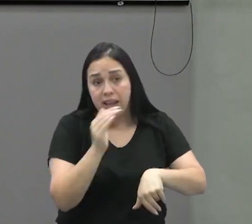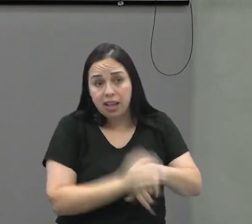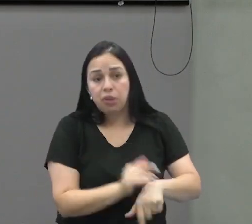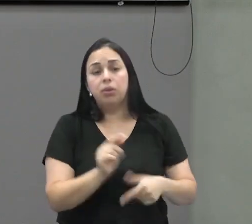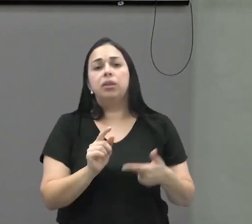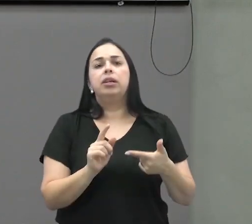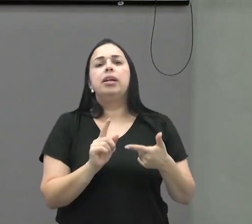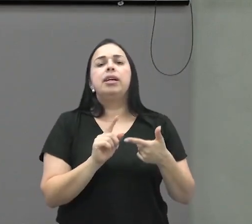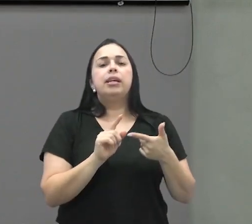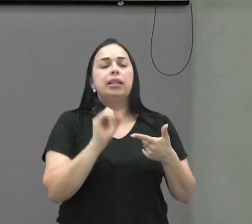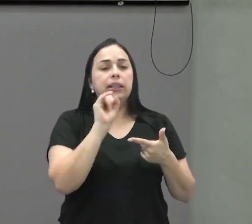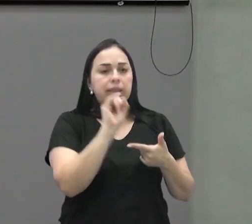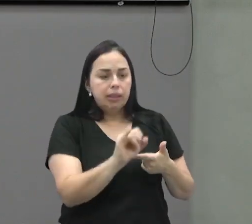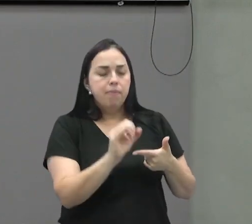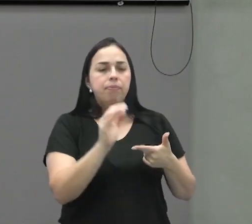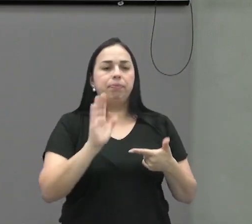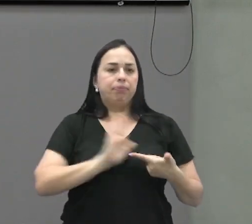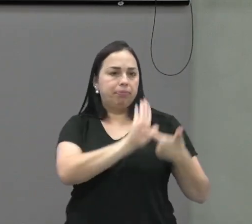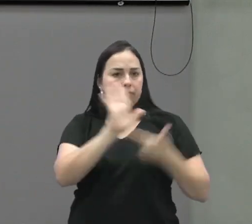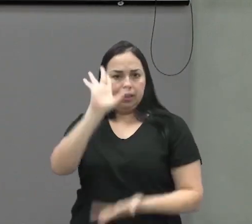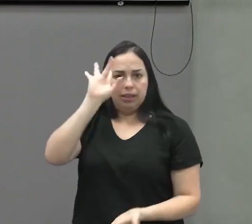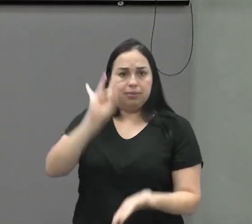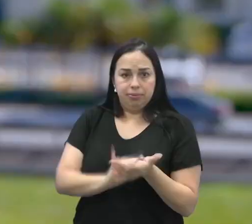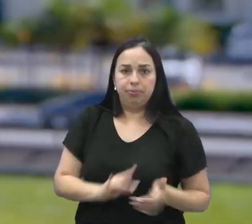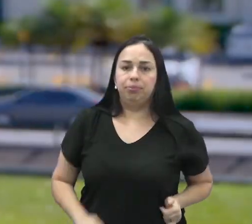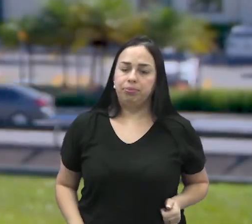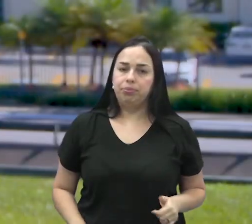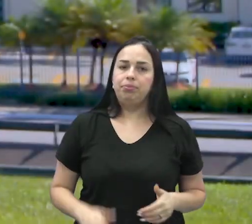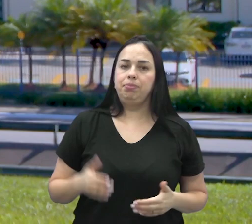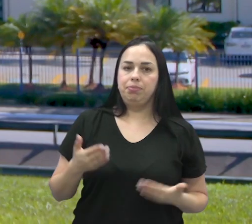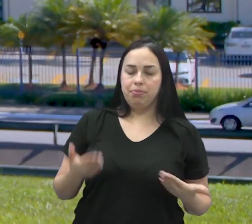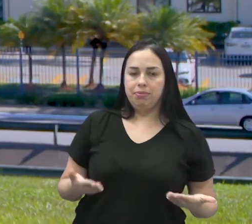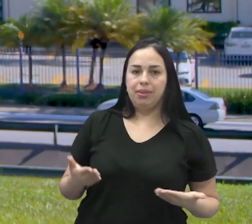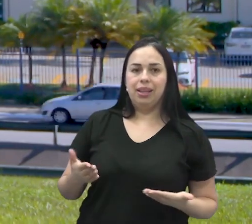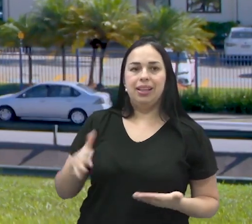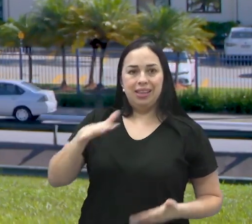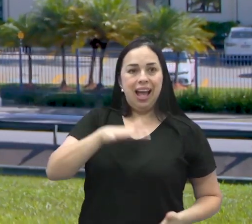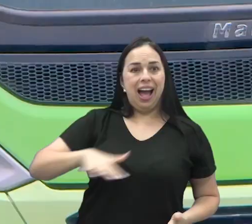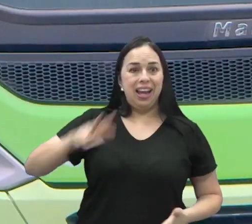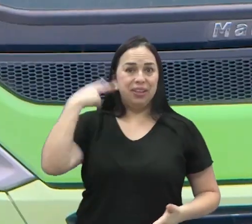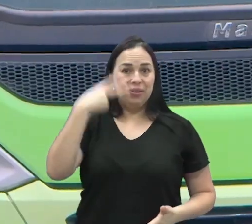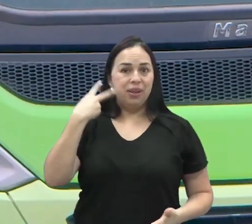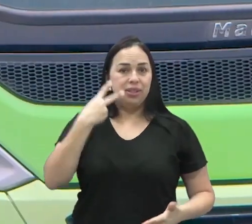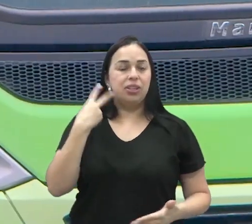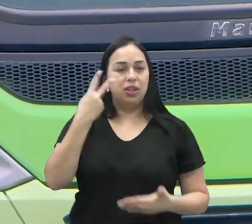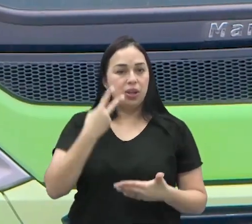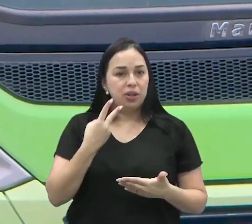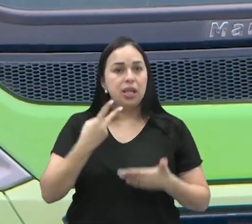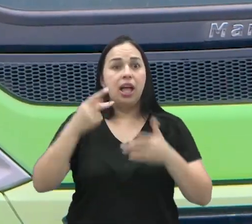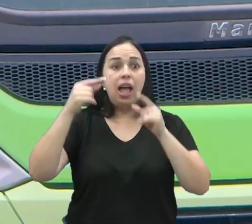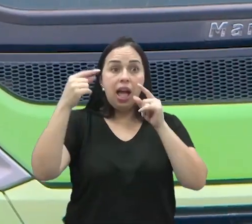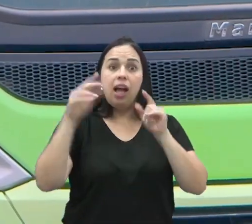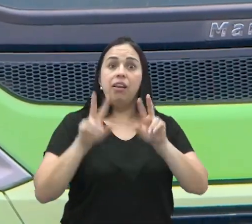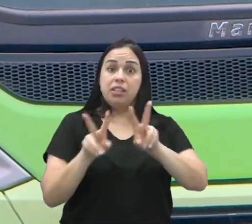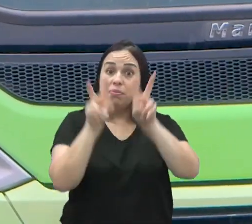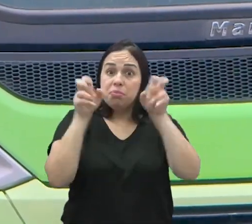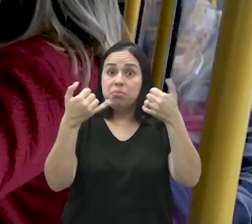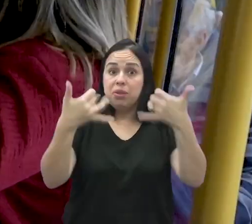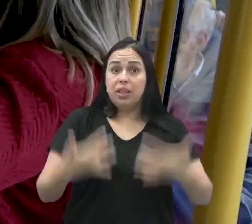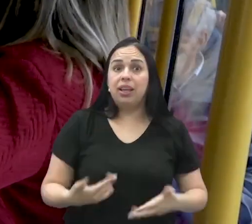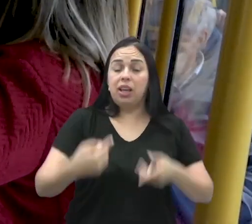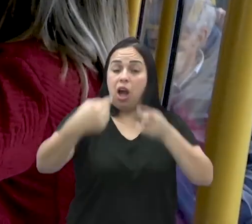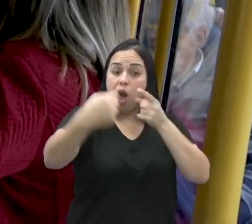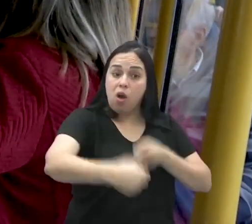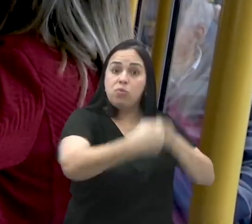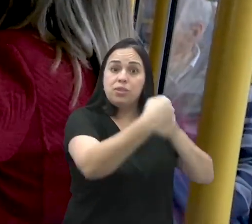necessidades, se a prestação de conta, a transparência está correta. Ainda segundo o Legislativo, um desafio para qualquer município